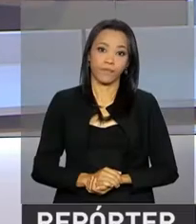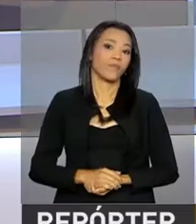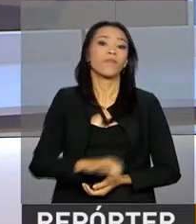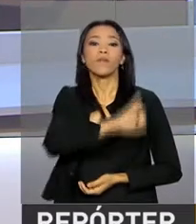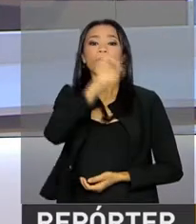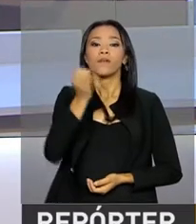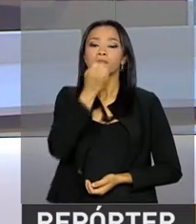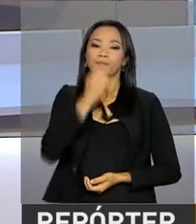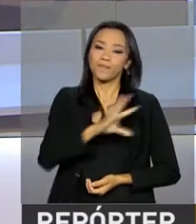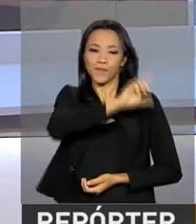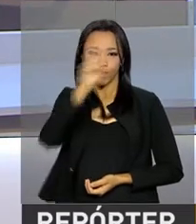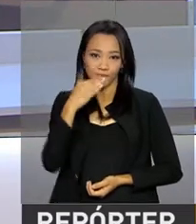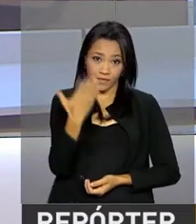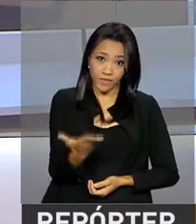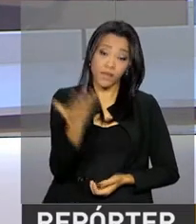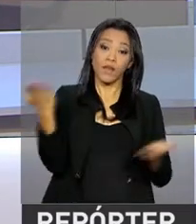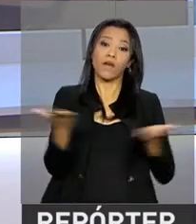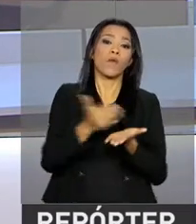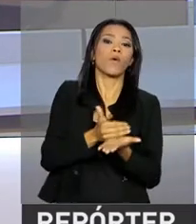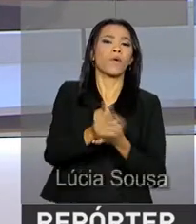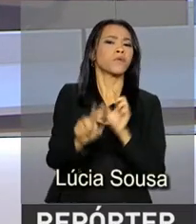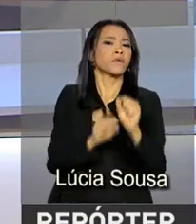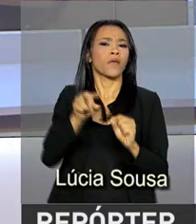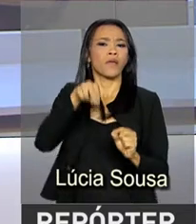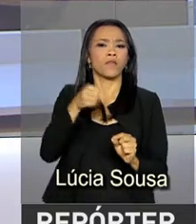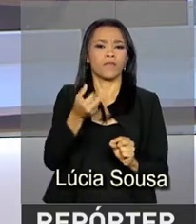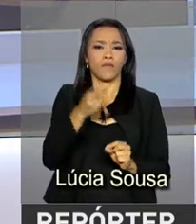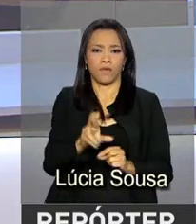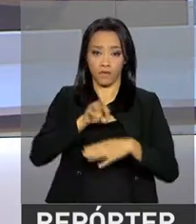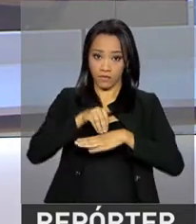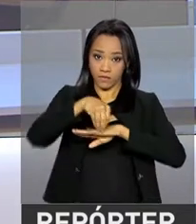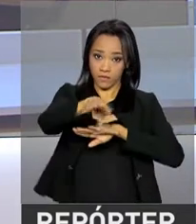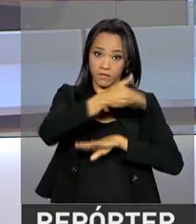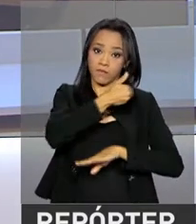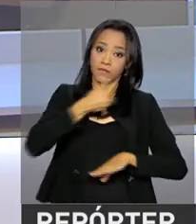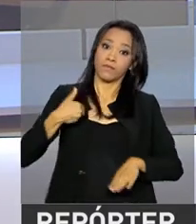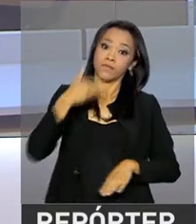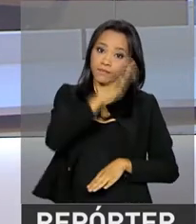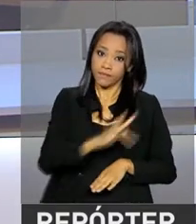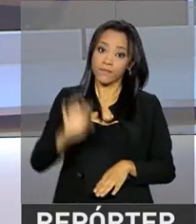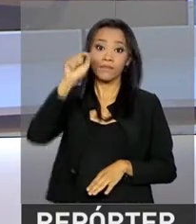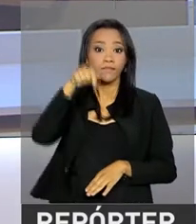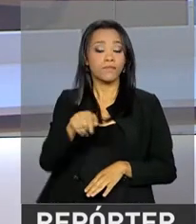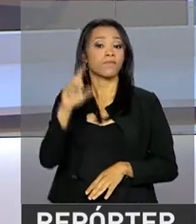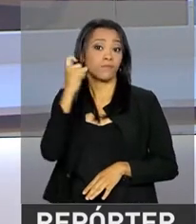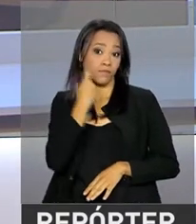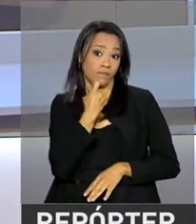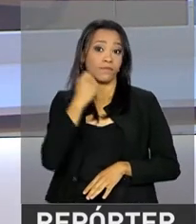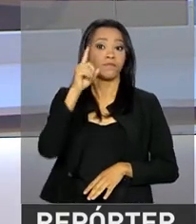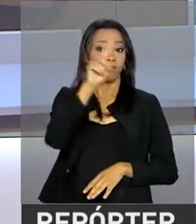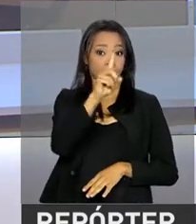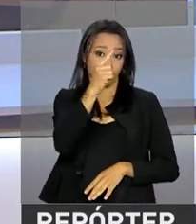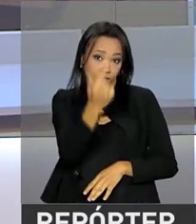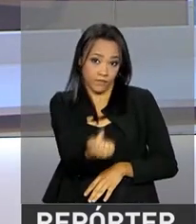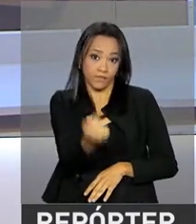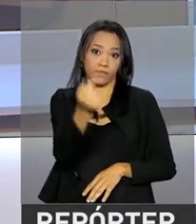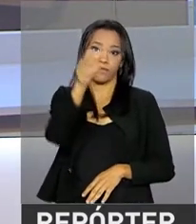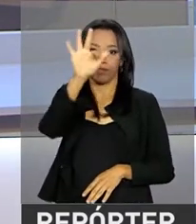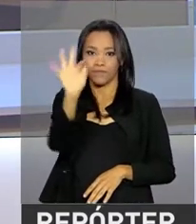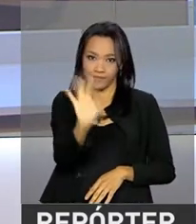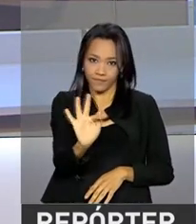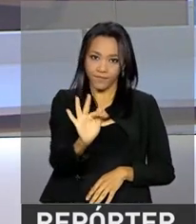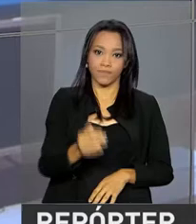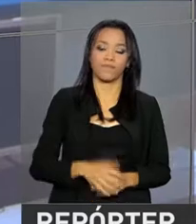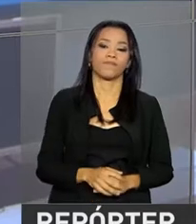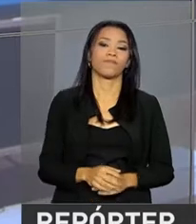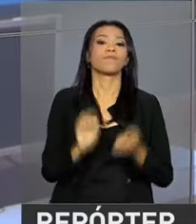Olá, bom dia para você. Começa agora o Repórter NBR com as notícias do governo federal desta sexta-feira, 17 de